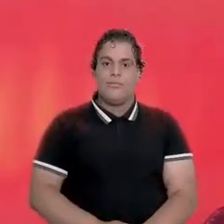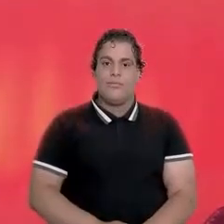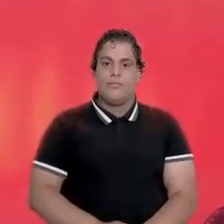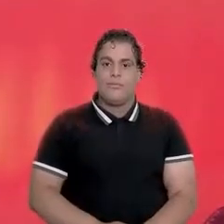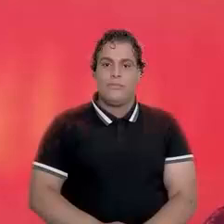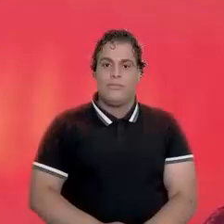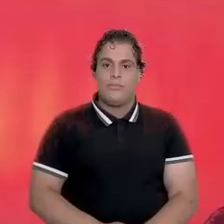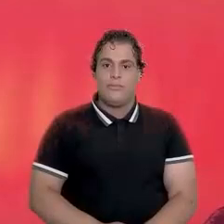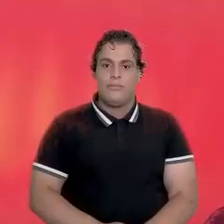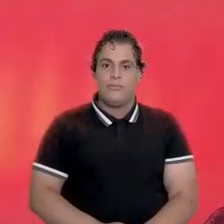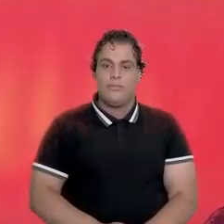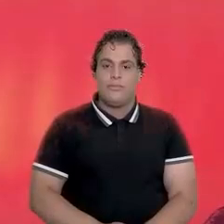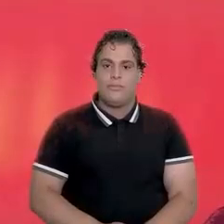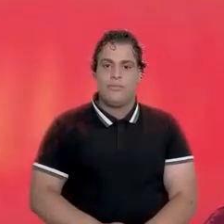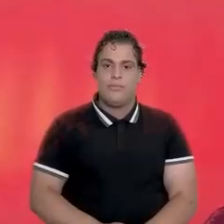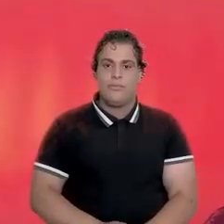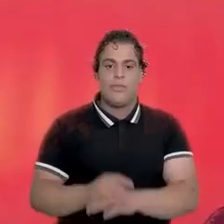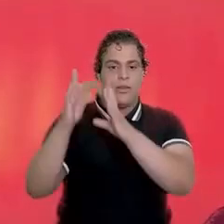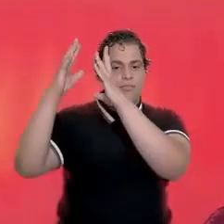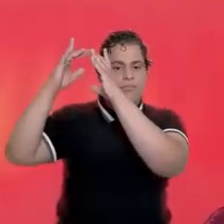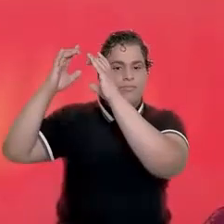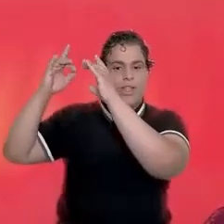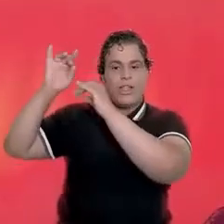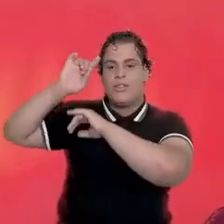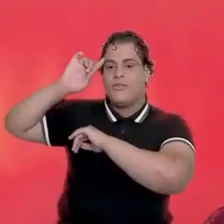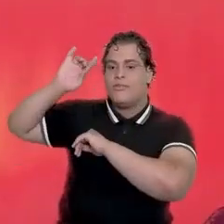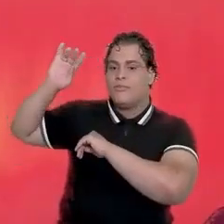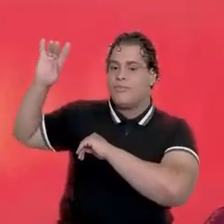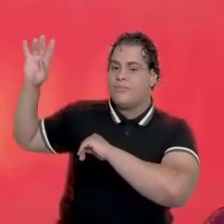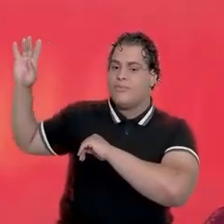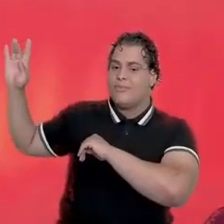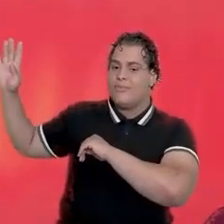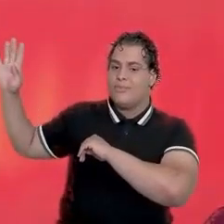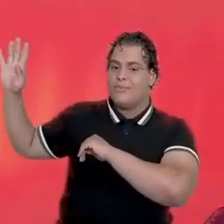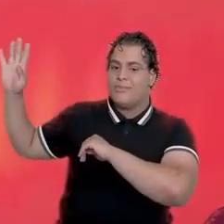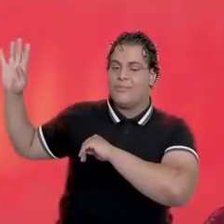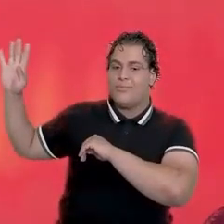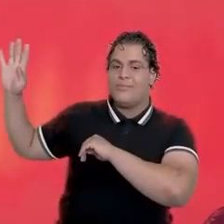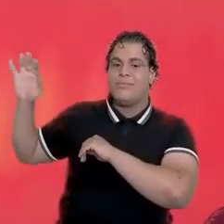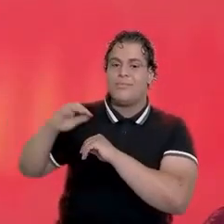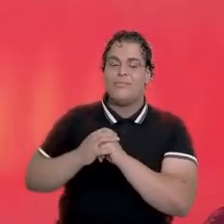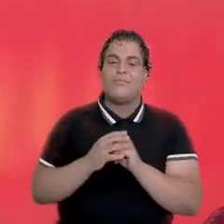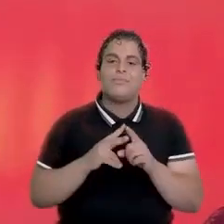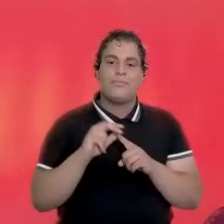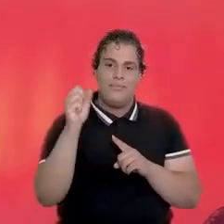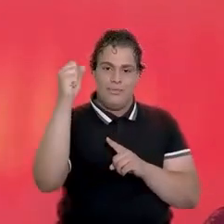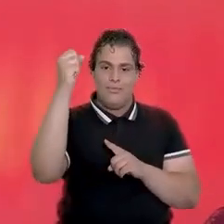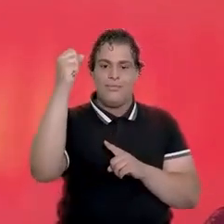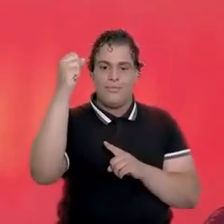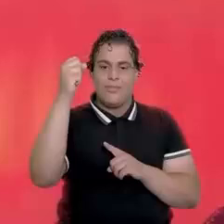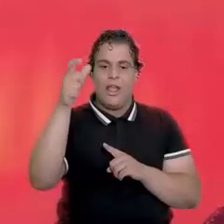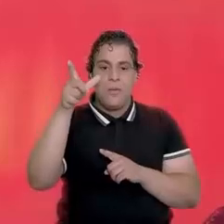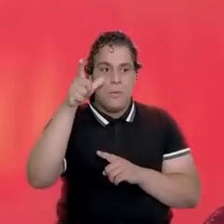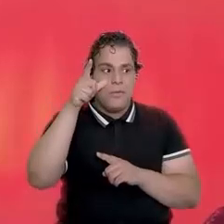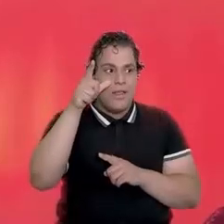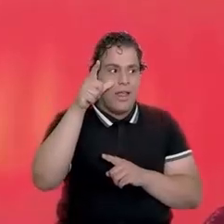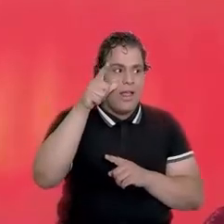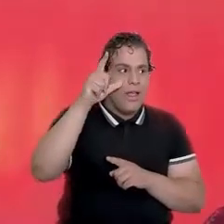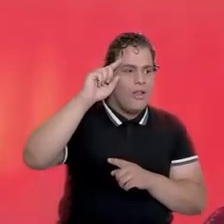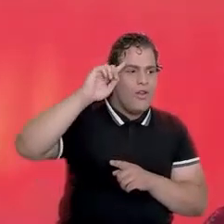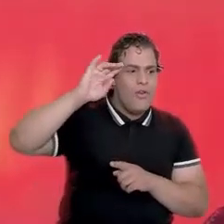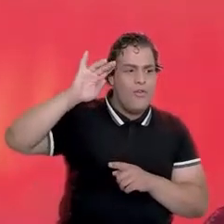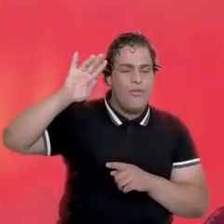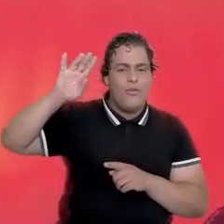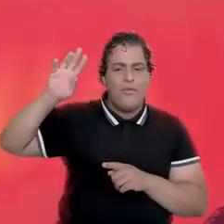Mente, alça patamar imaginário, reflete, alcança. Curiosidade viaja